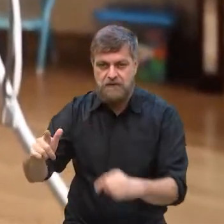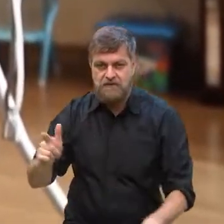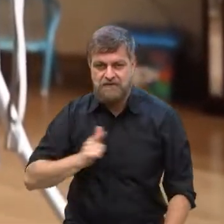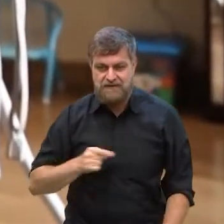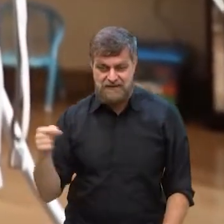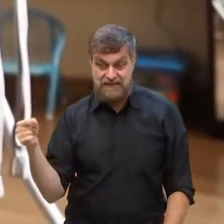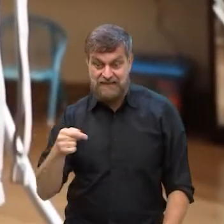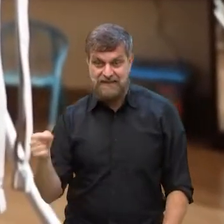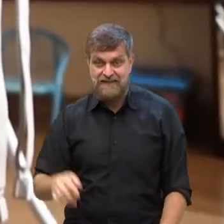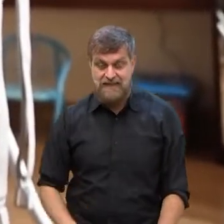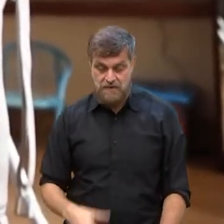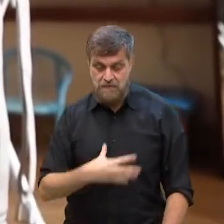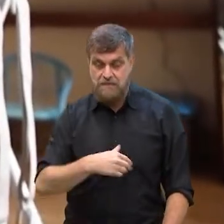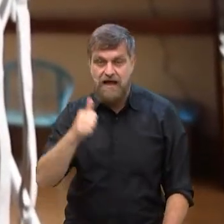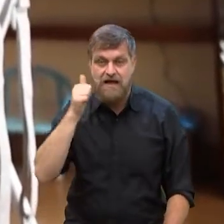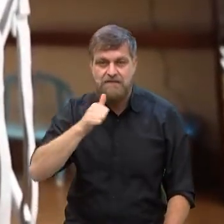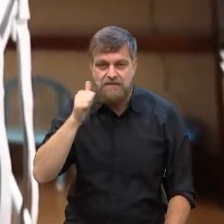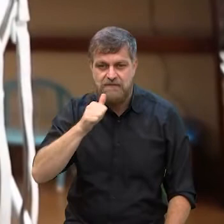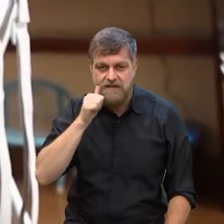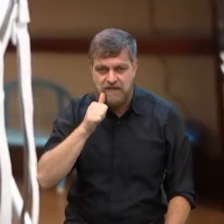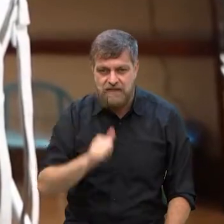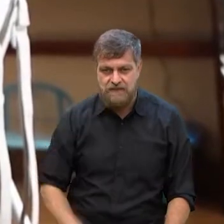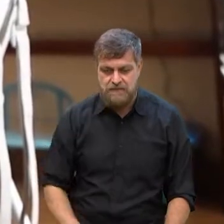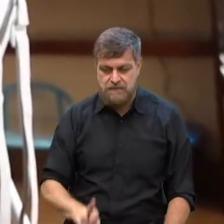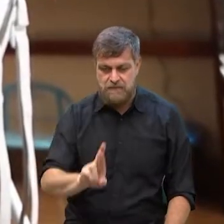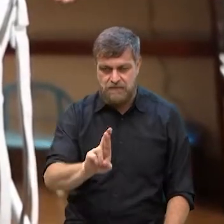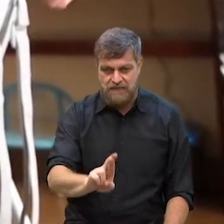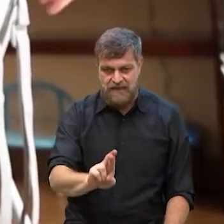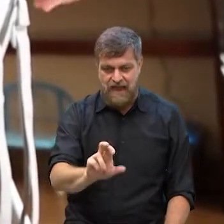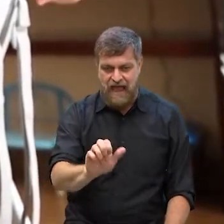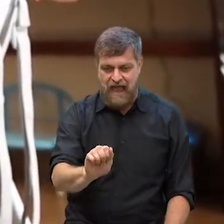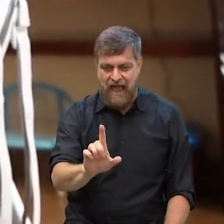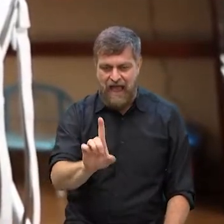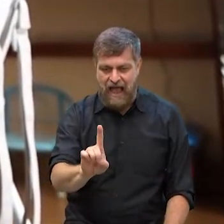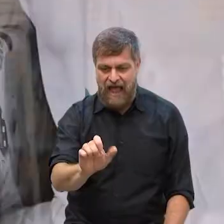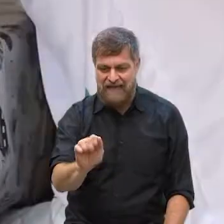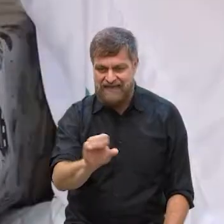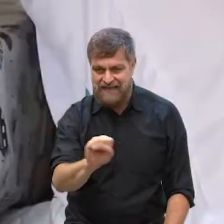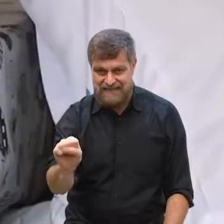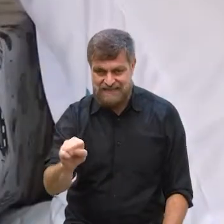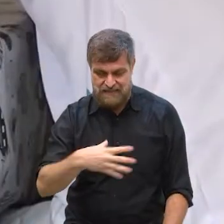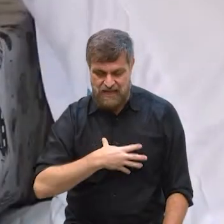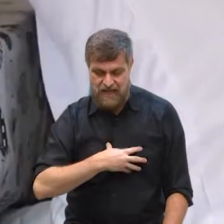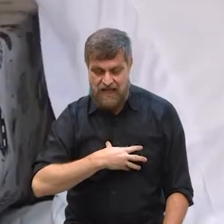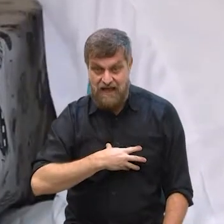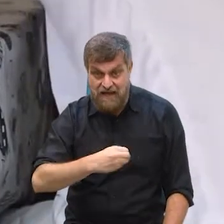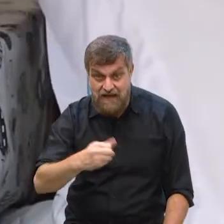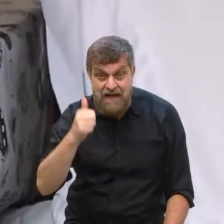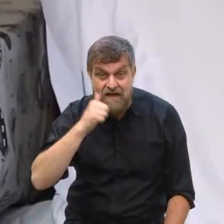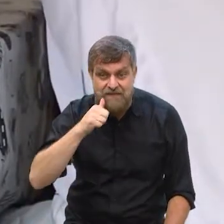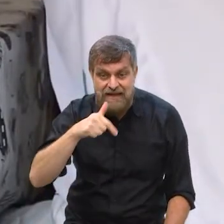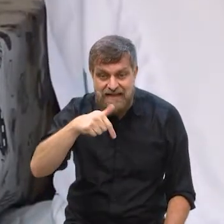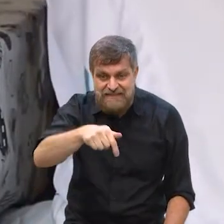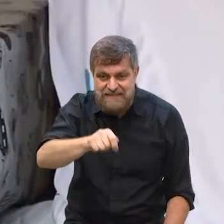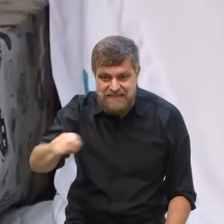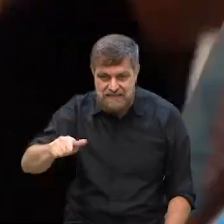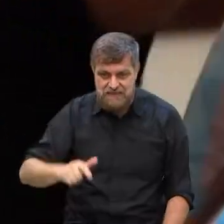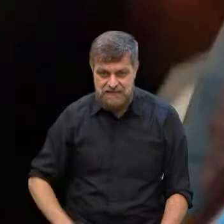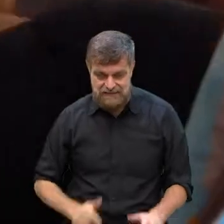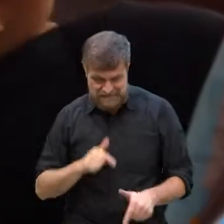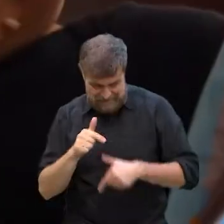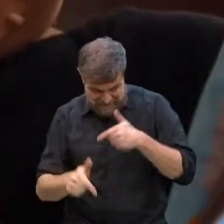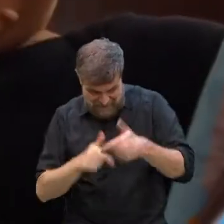efeito diferente, é o efeito Radassa, então, na sua vida. Filhinha de 7 meses, está dando muito trabalho, Daniel, essa vida de pai